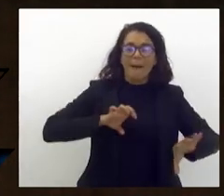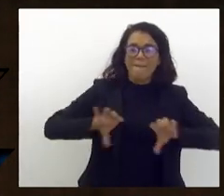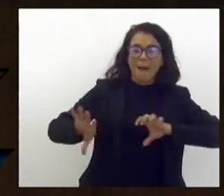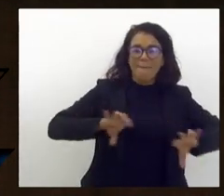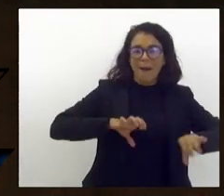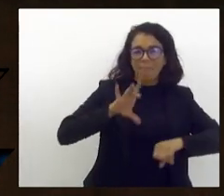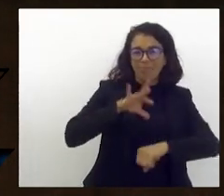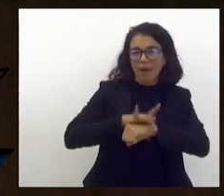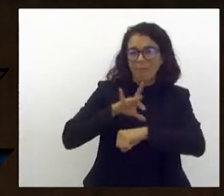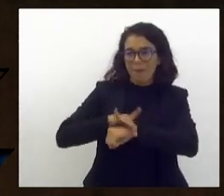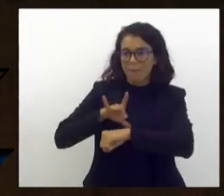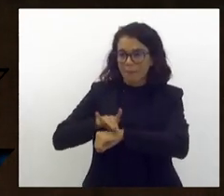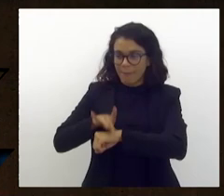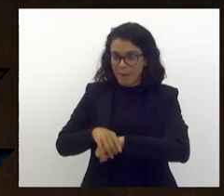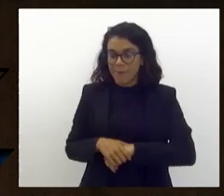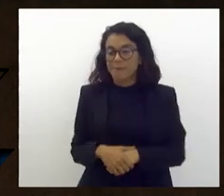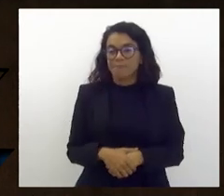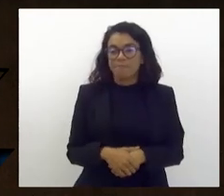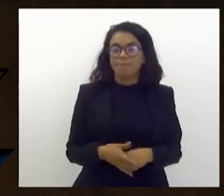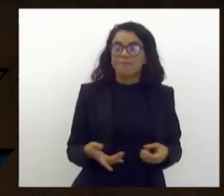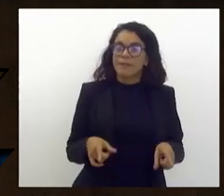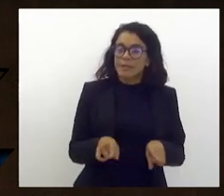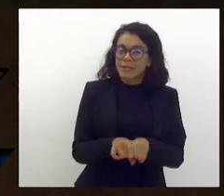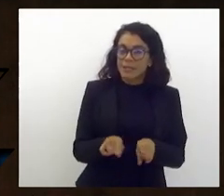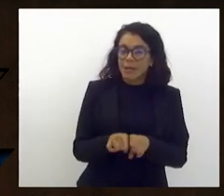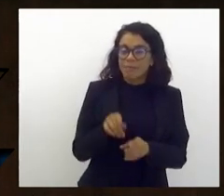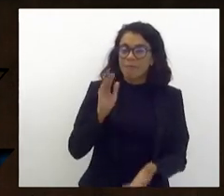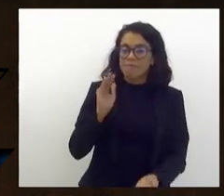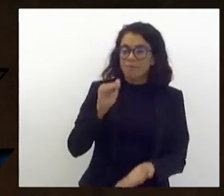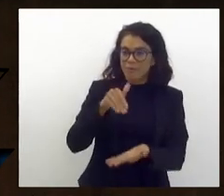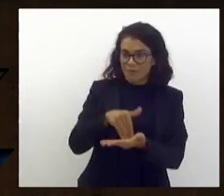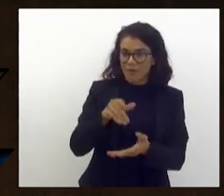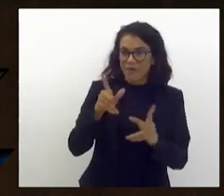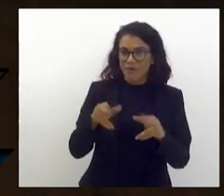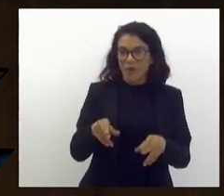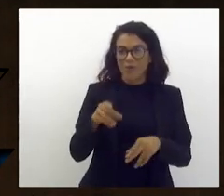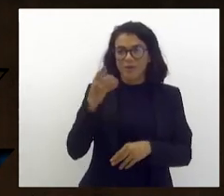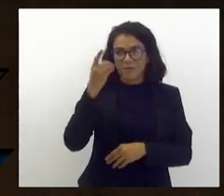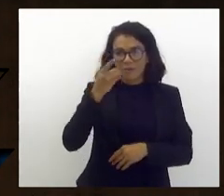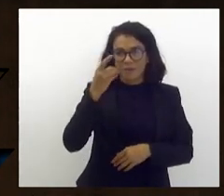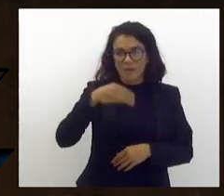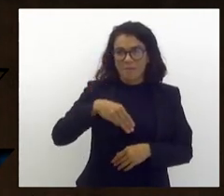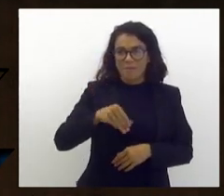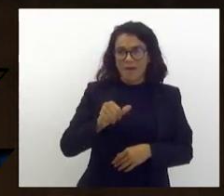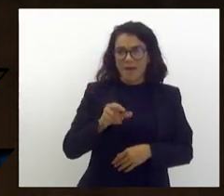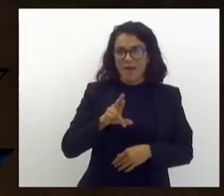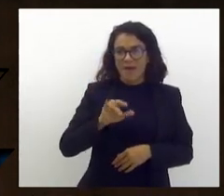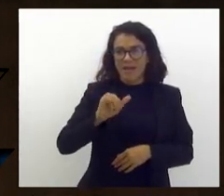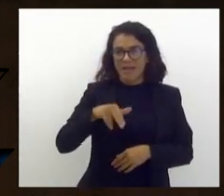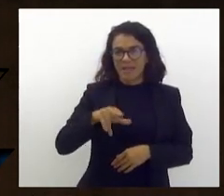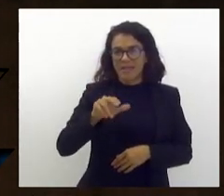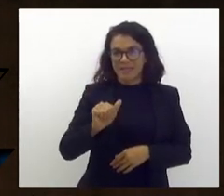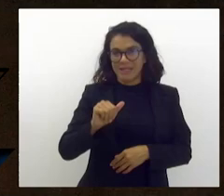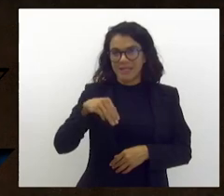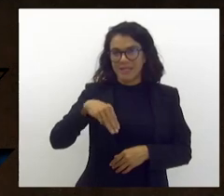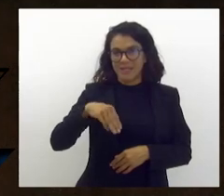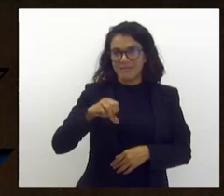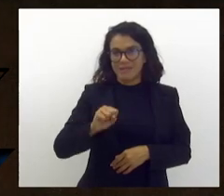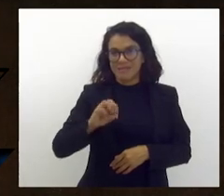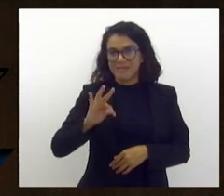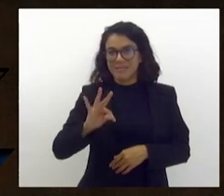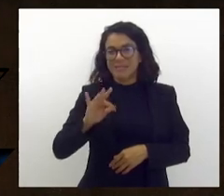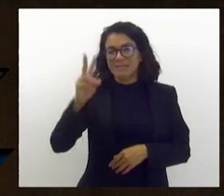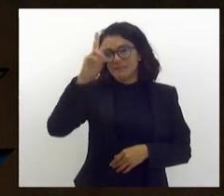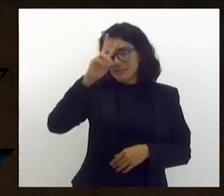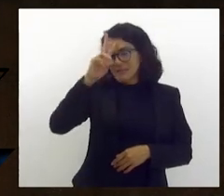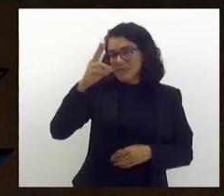de doença. Muito bem. E queria, por fim, também, como fez a deputada Marina, do MST,